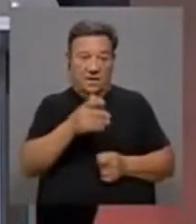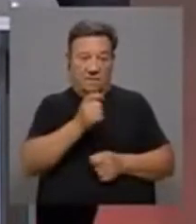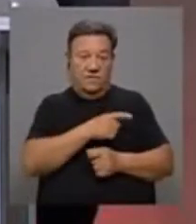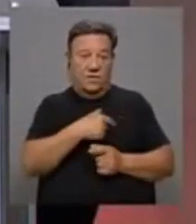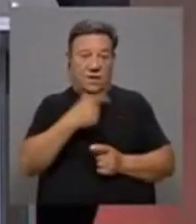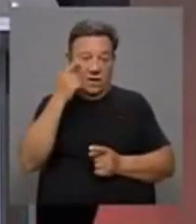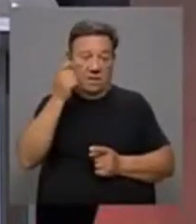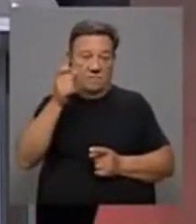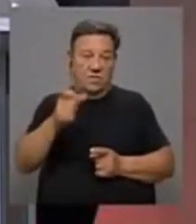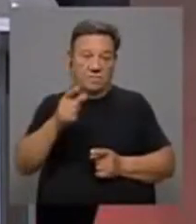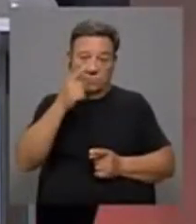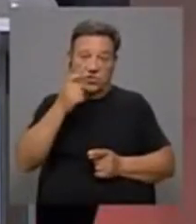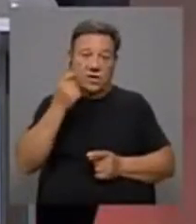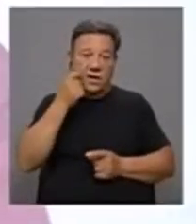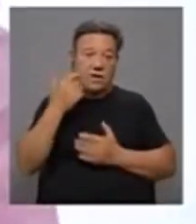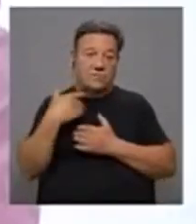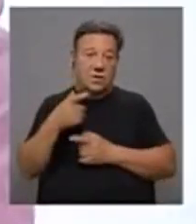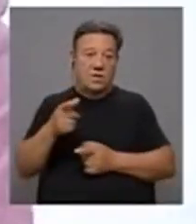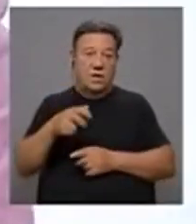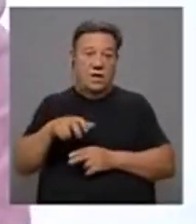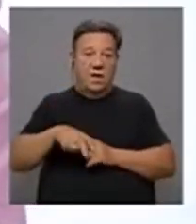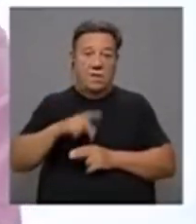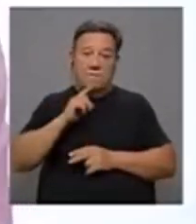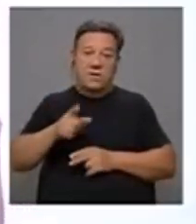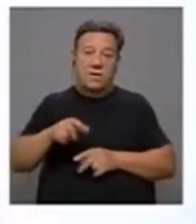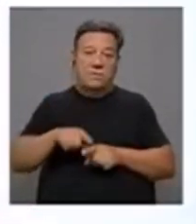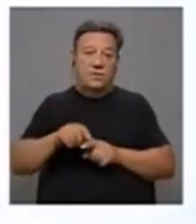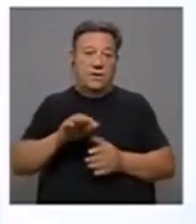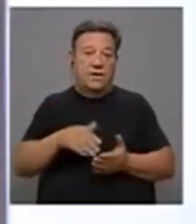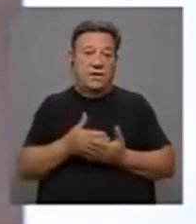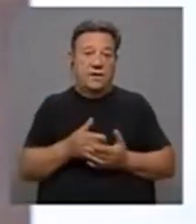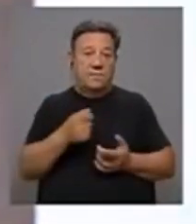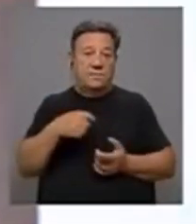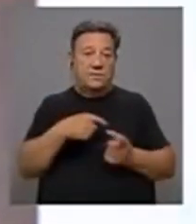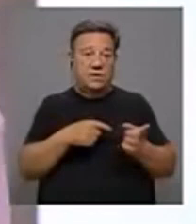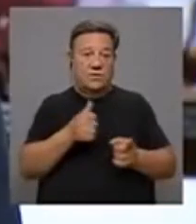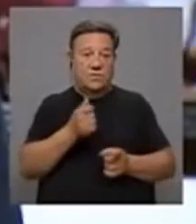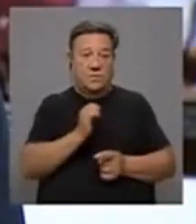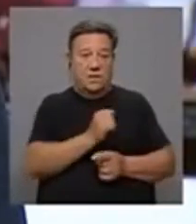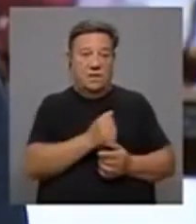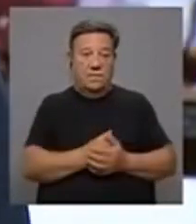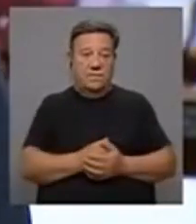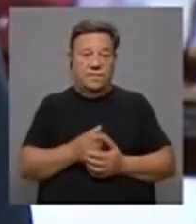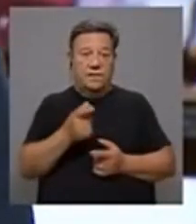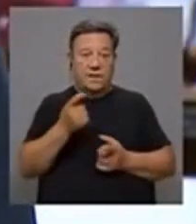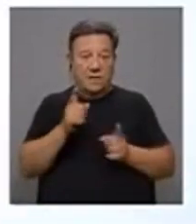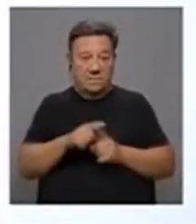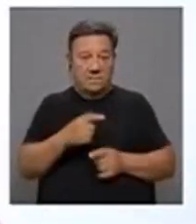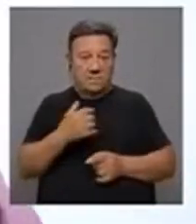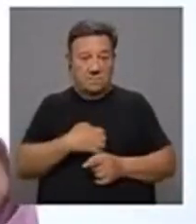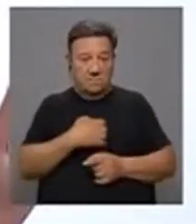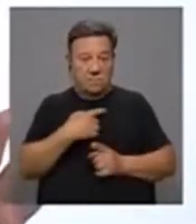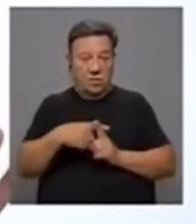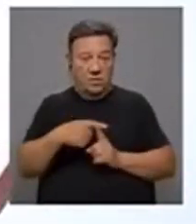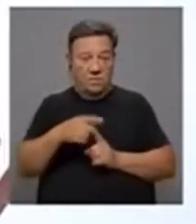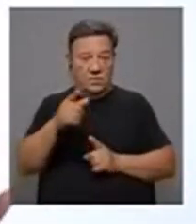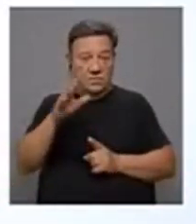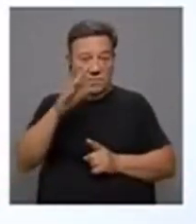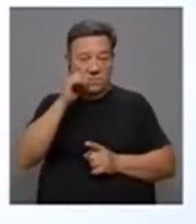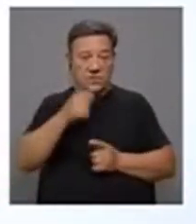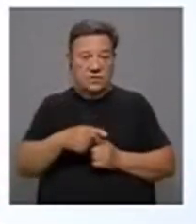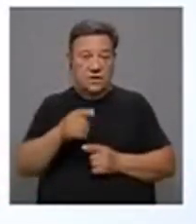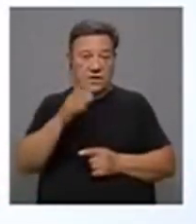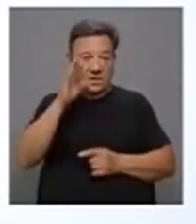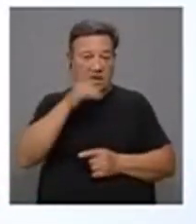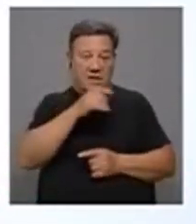eu lembro-me da pessoa responsável ser mandatário político da candidata presidencial do Bloco de Esquerda. Partilhas de otimismo do primeiro-ministro. Eu sei que ele é incómodo para